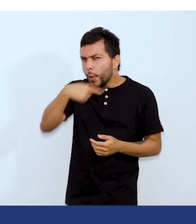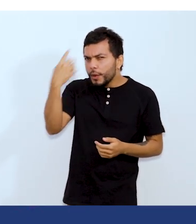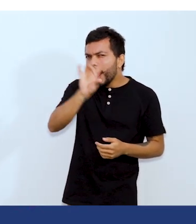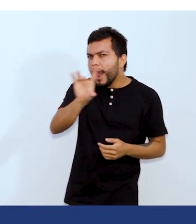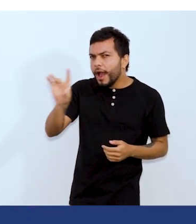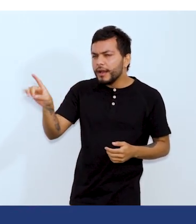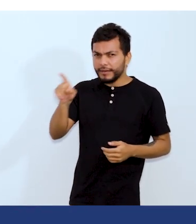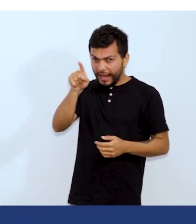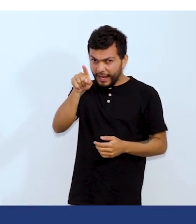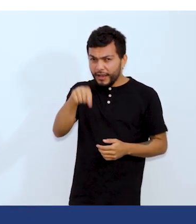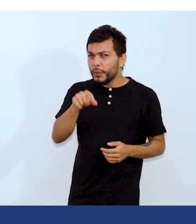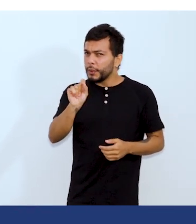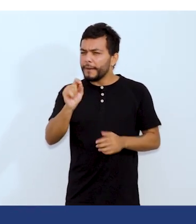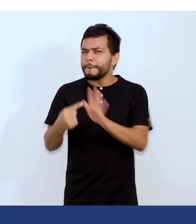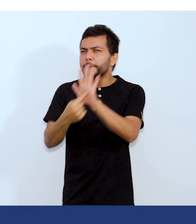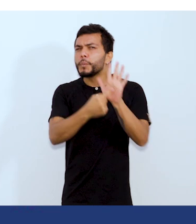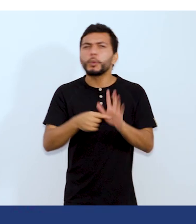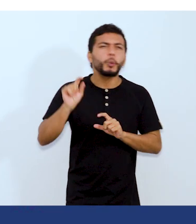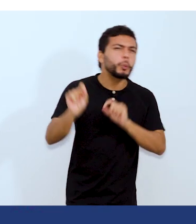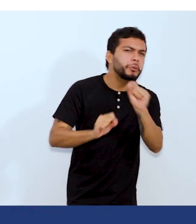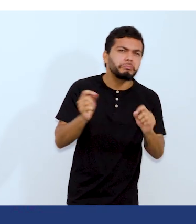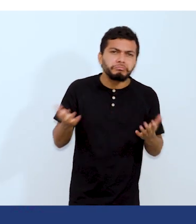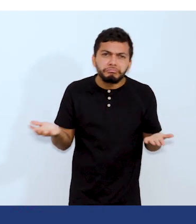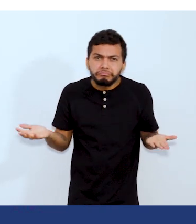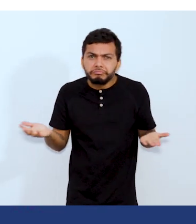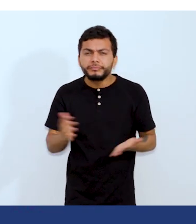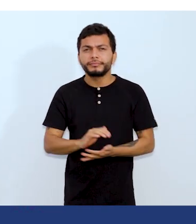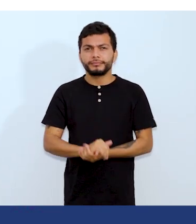delas, elas deixam transparecer o quê?